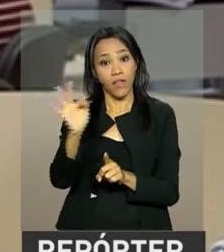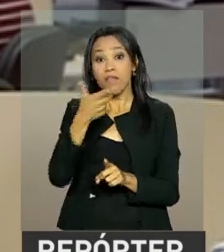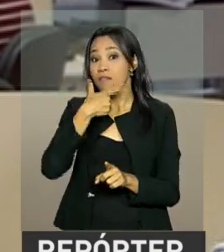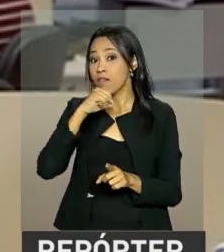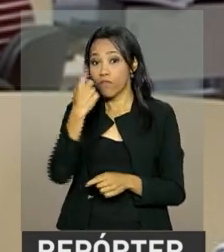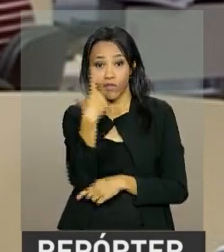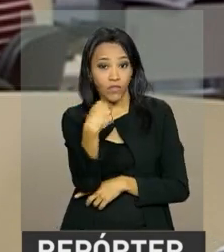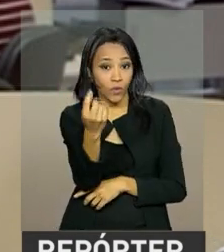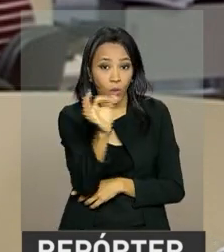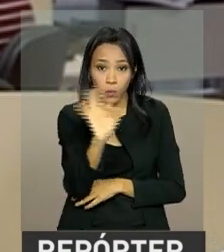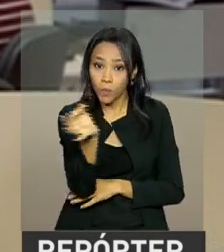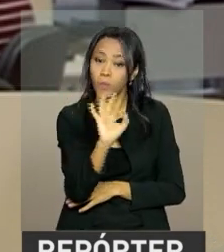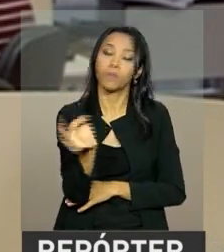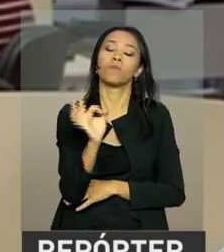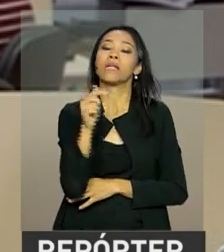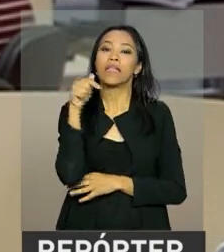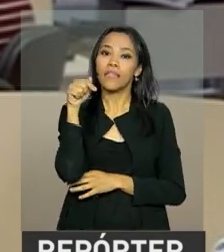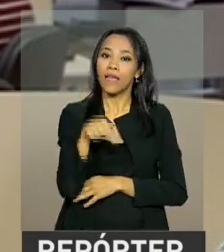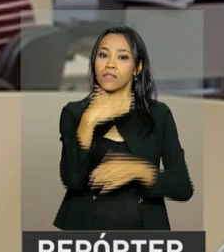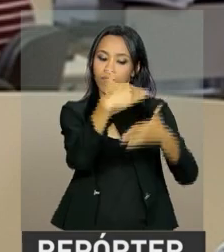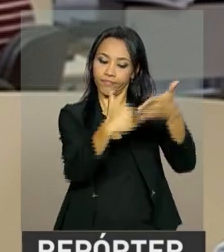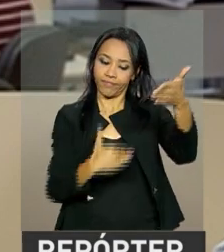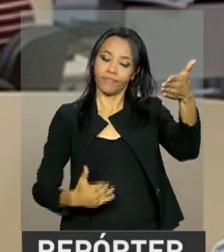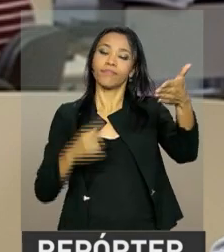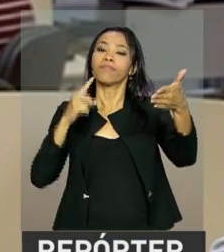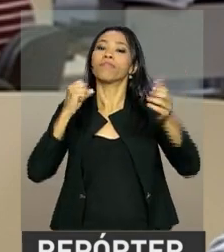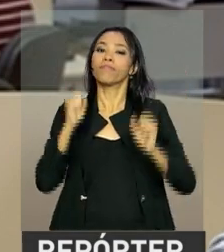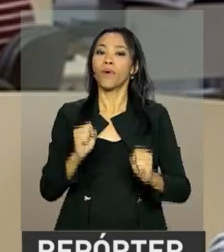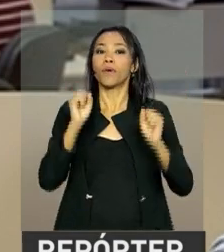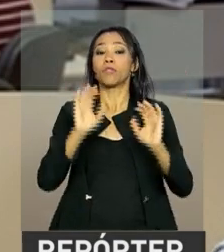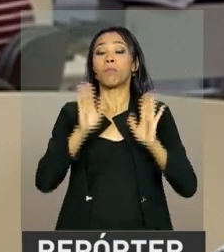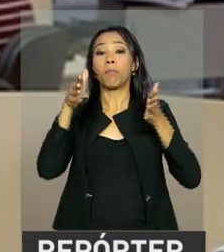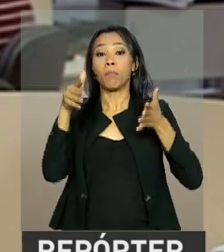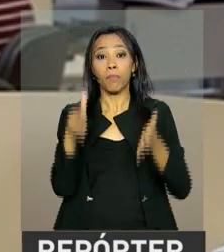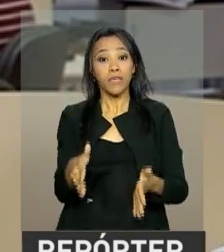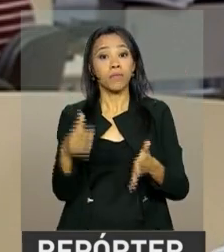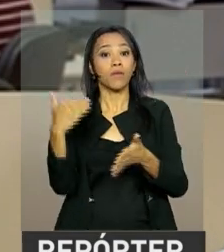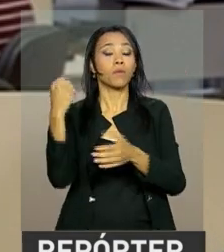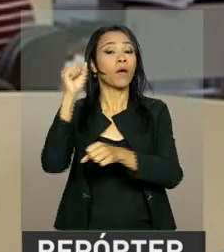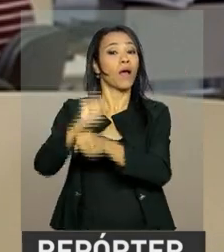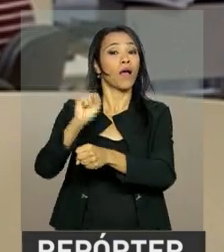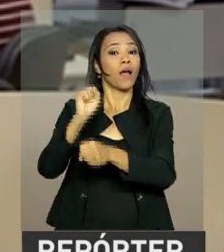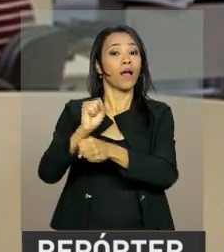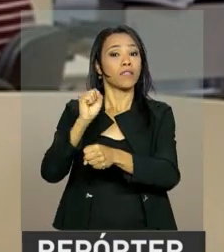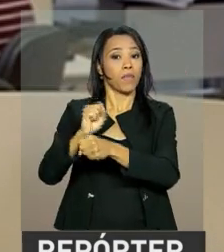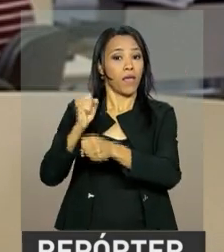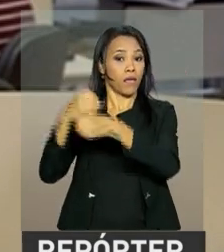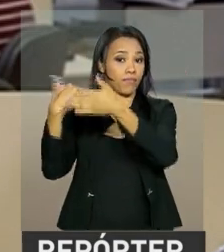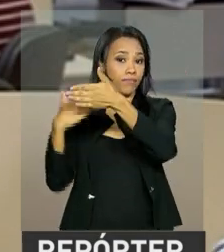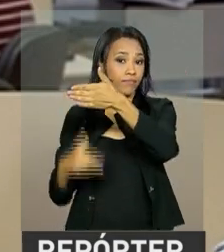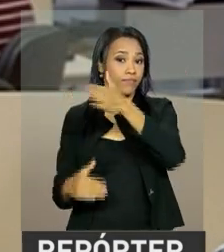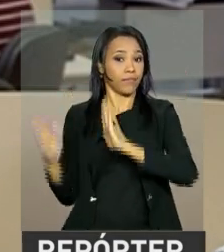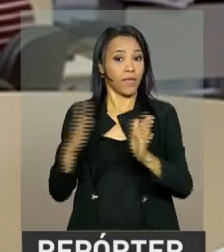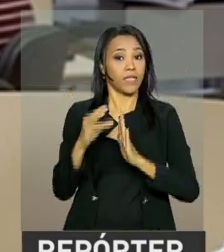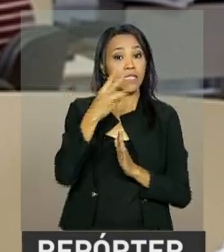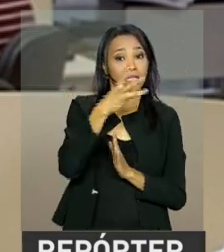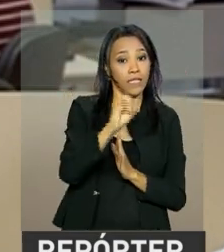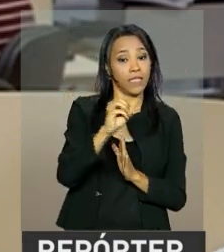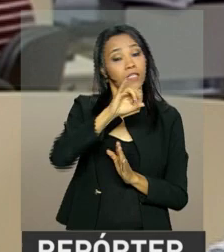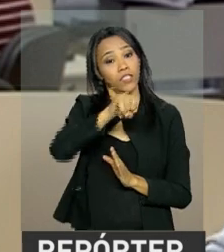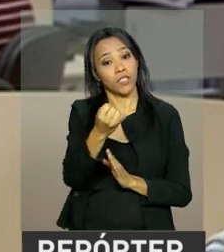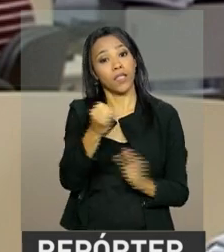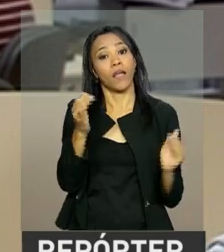for selecionado nessa chamada regular pode participar de uma lista de espera entre 30 de janeiro e 10 de